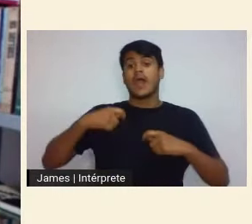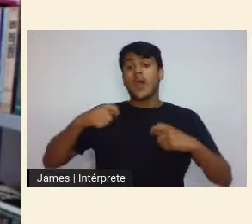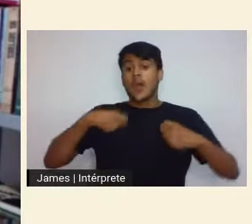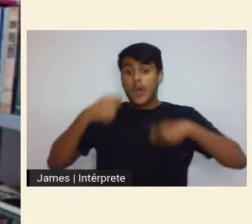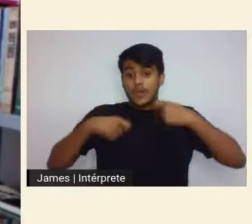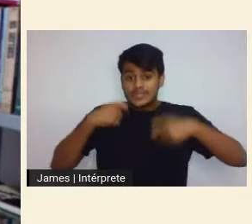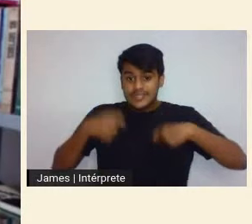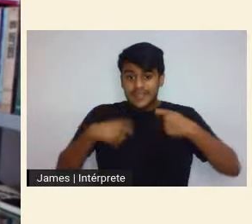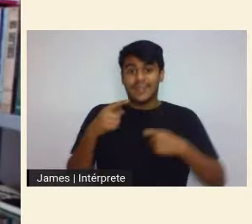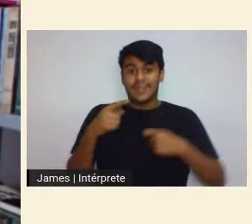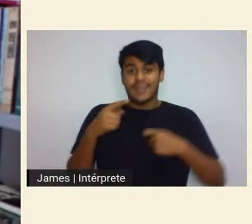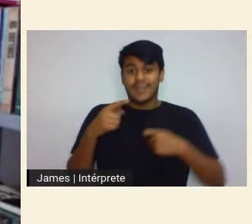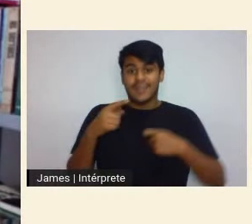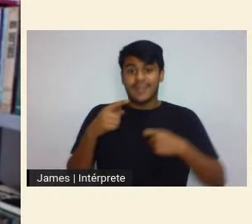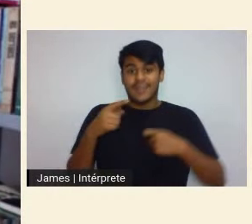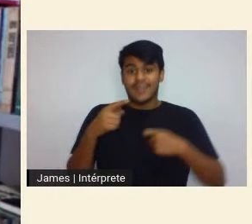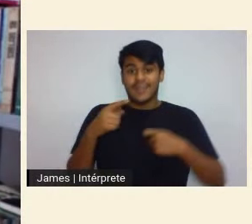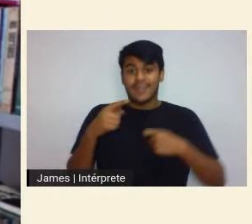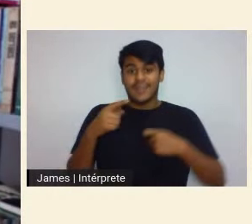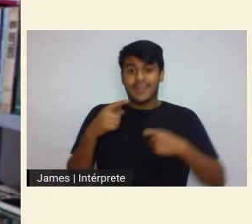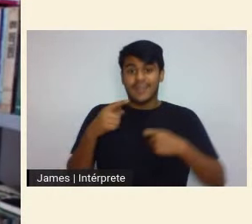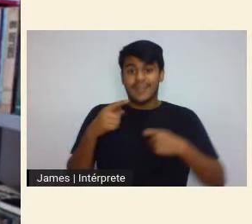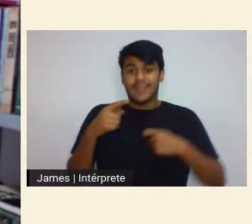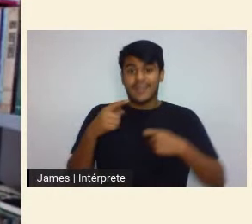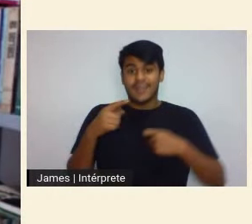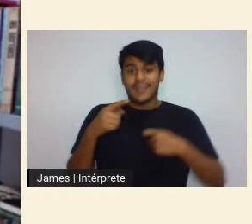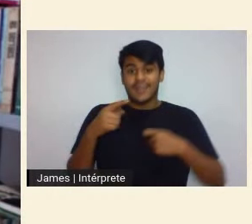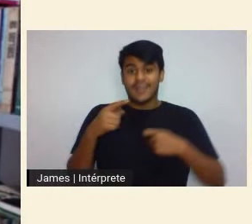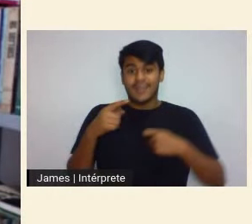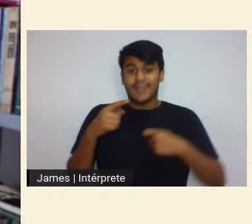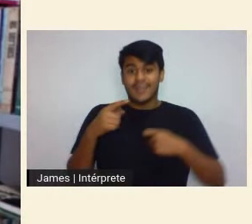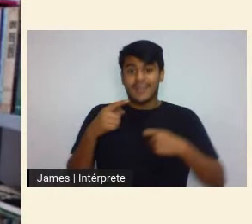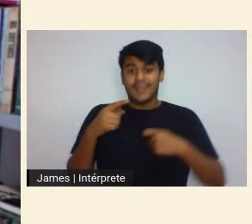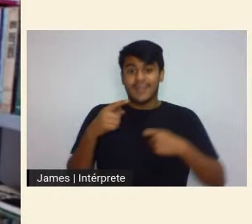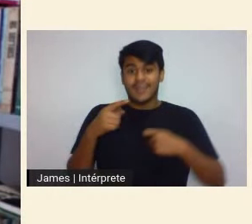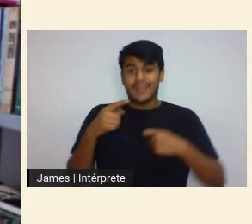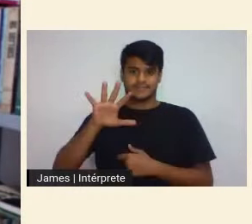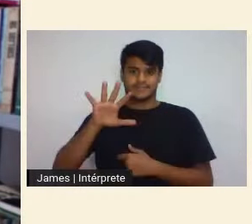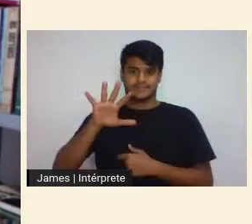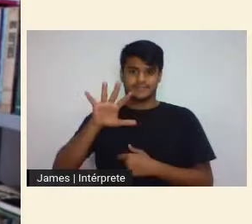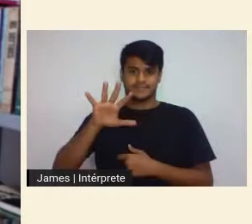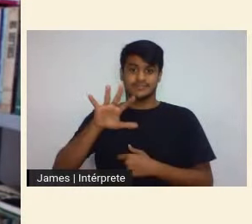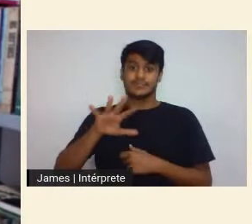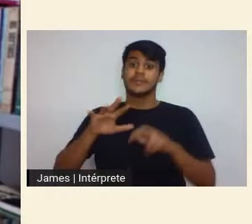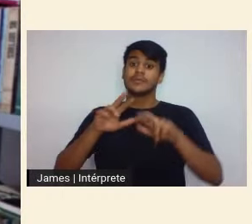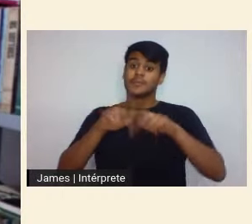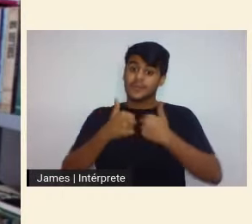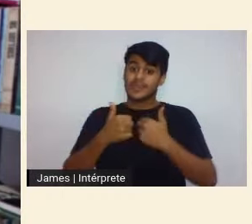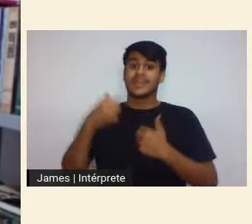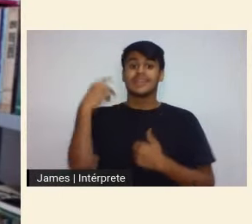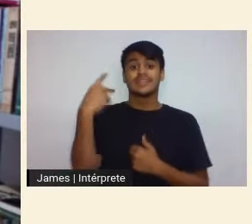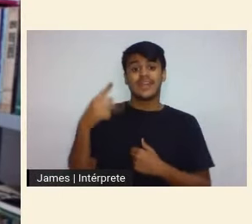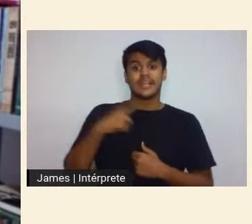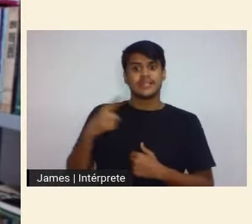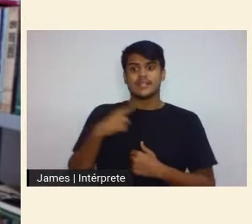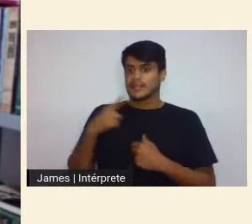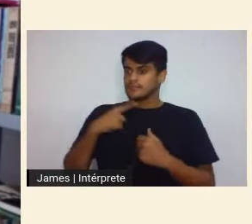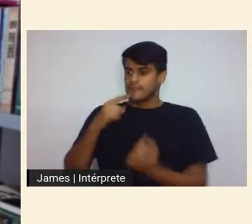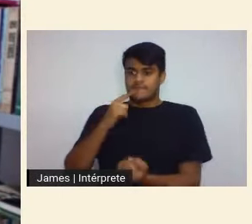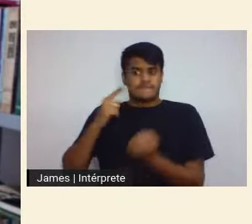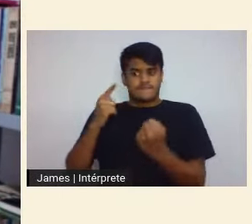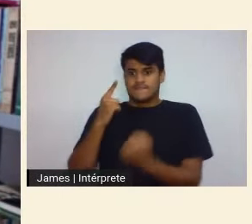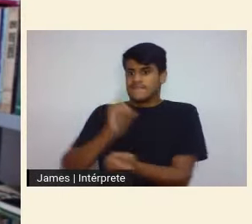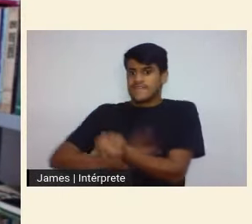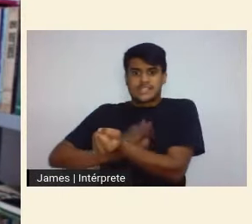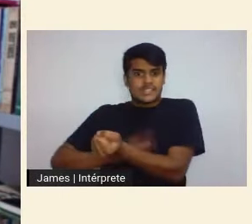Bem de acordo com o seu a sua fixação alimentícia, né? Quer